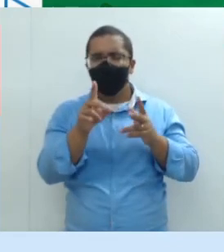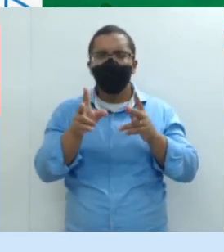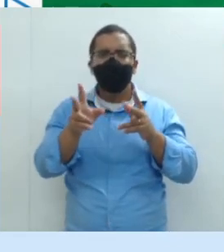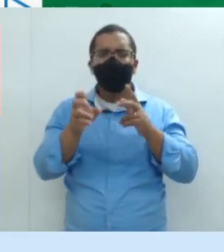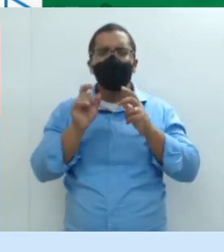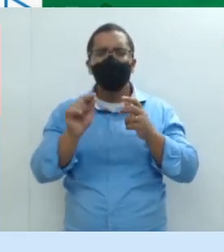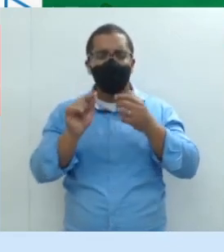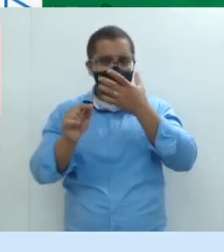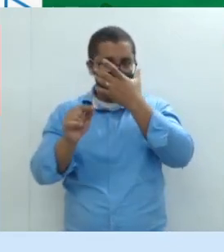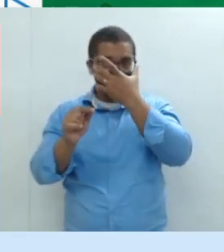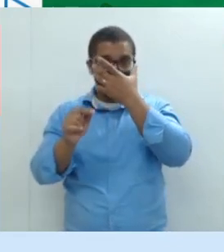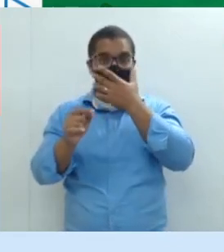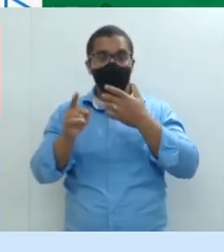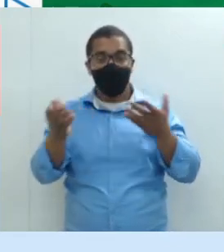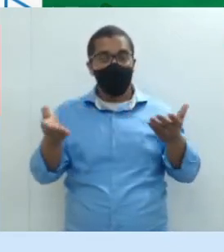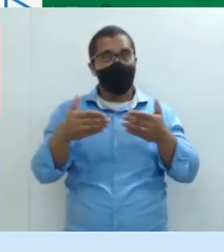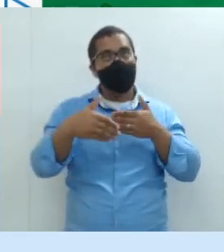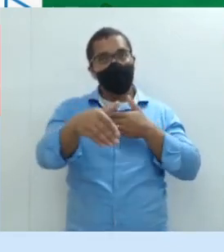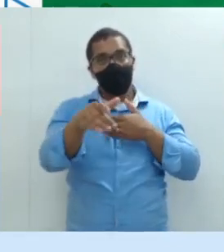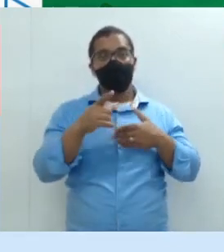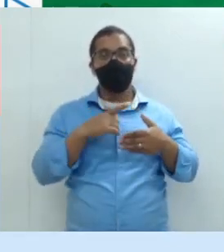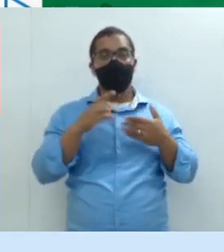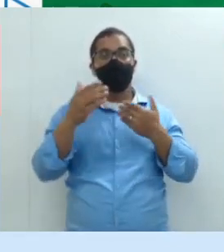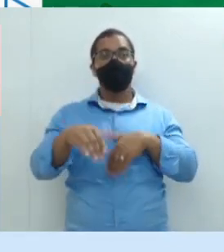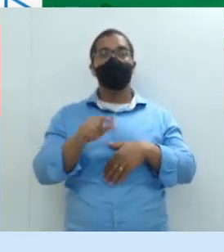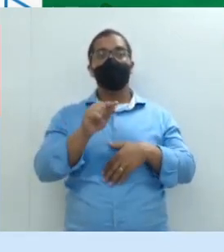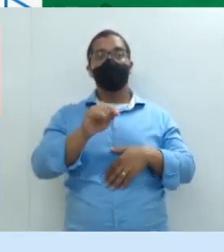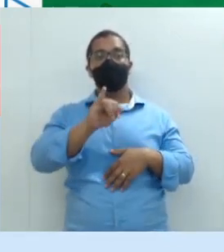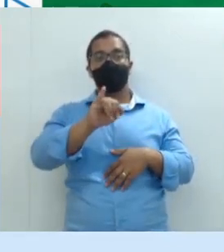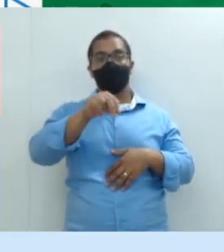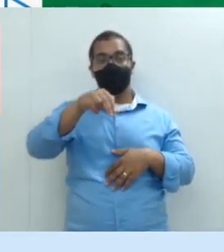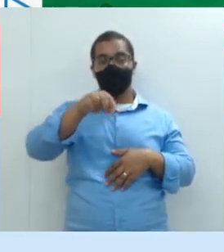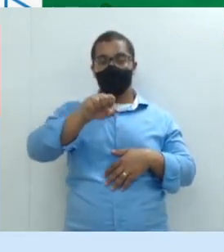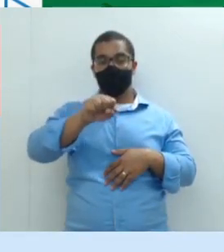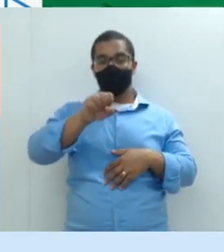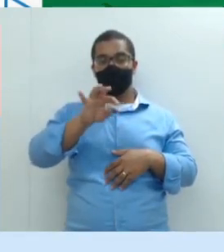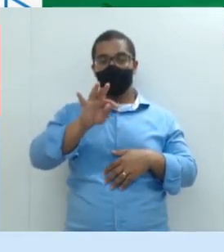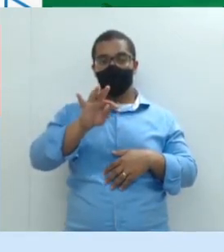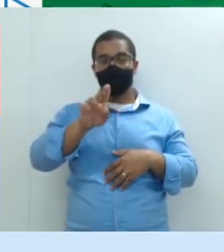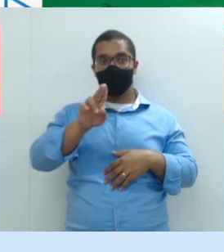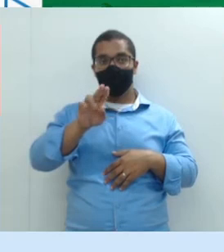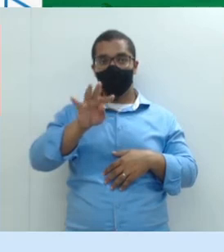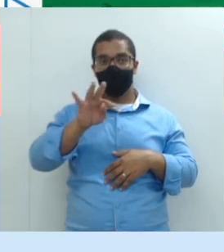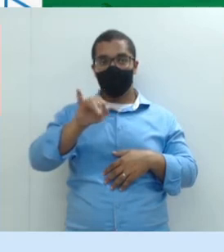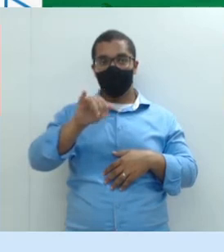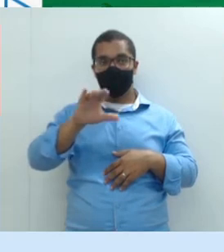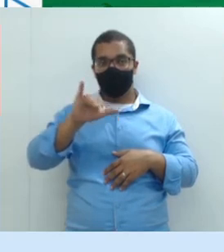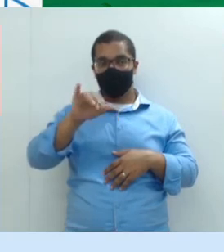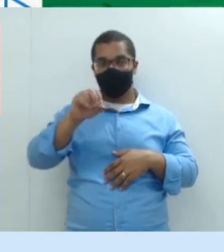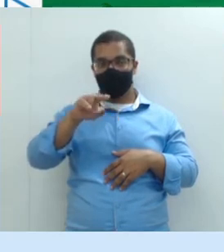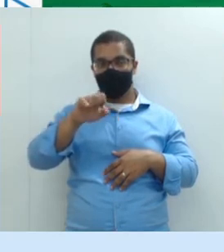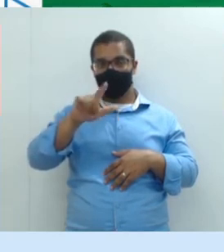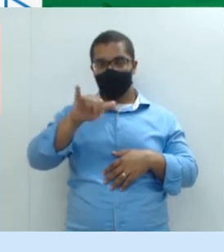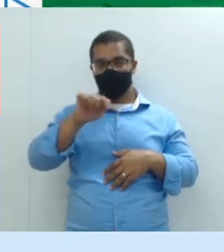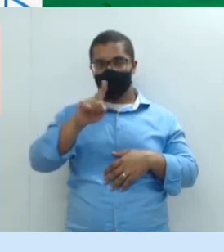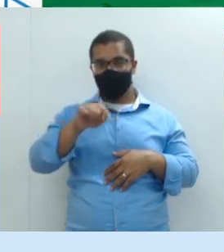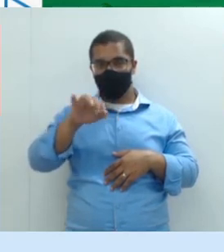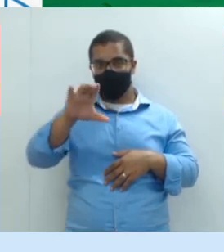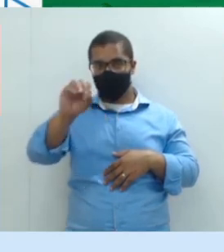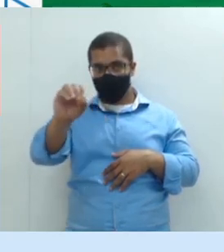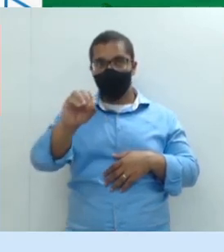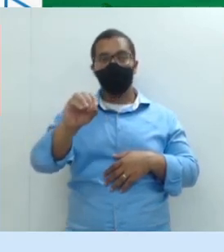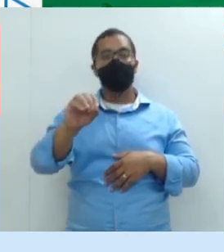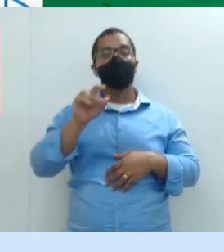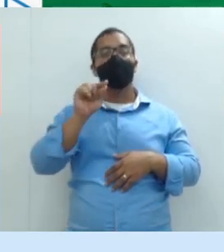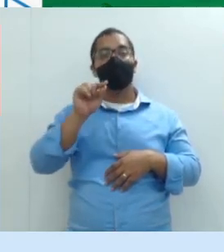gente vai chamar aqui para a prova, para qualquer lugar, de institucionalização da Igreja Católica. Quando essa